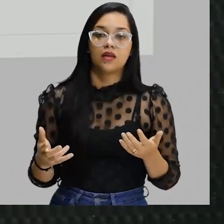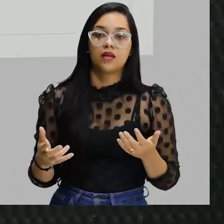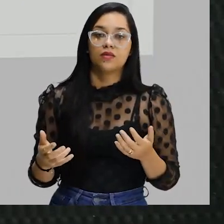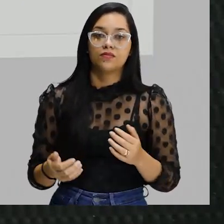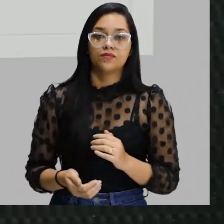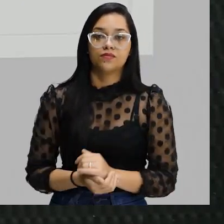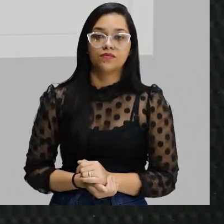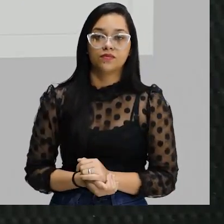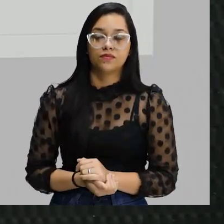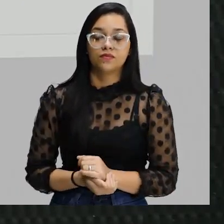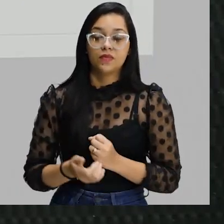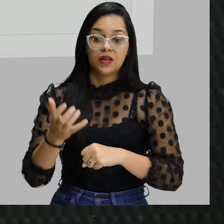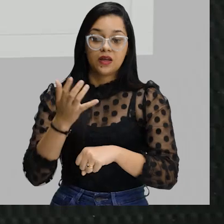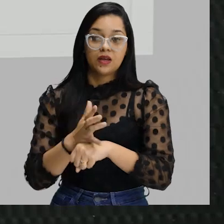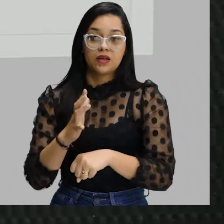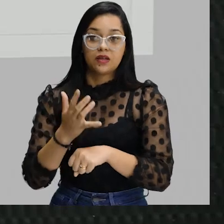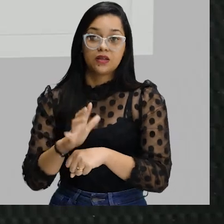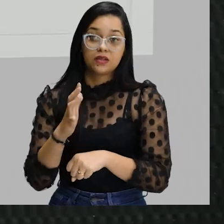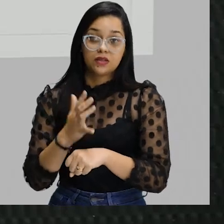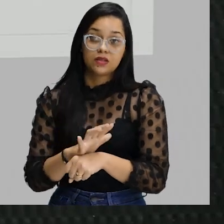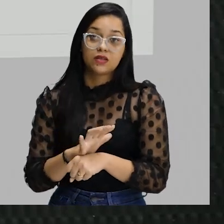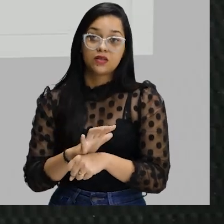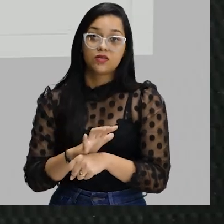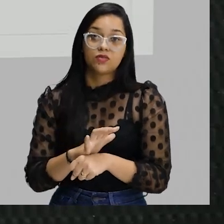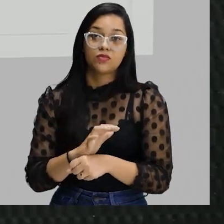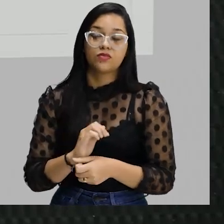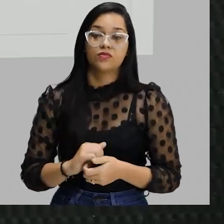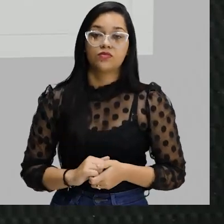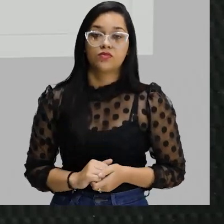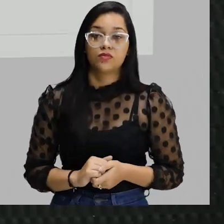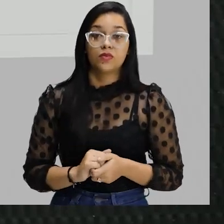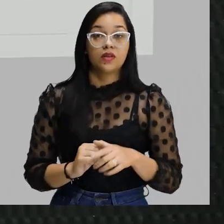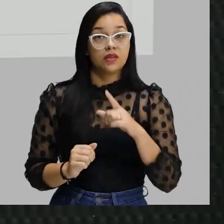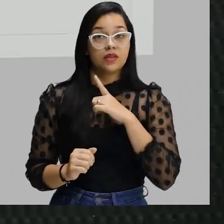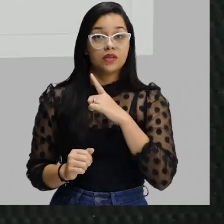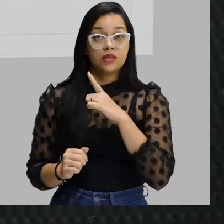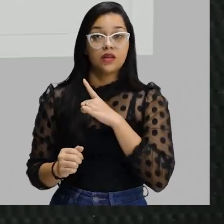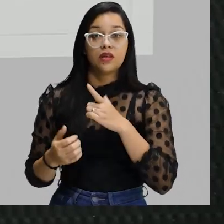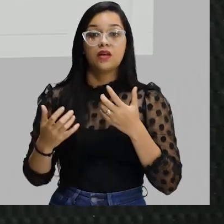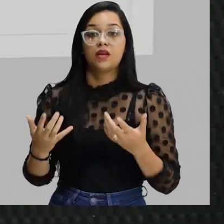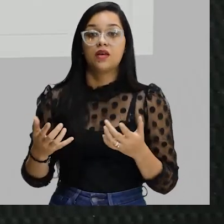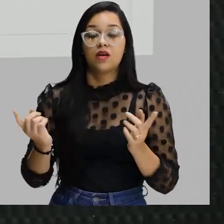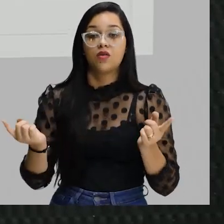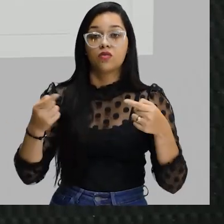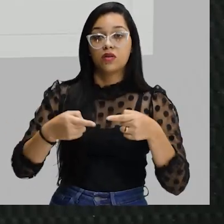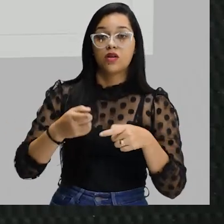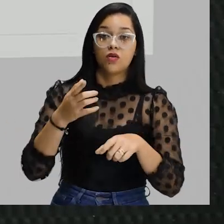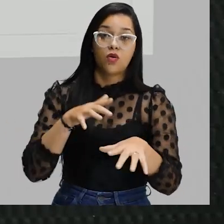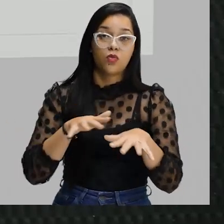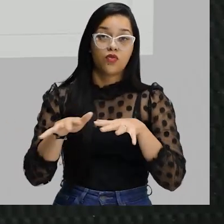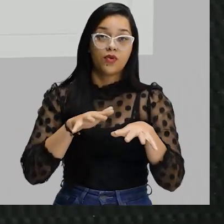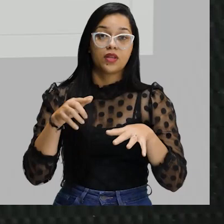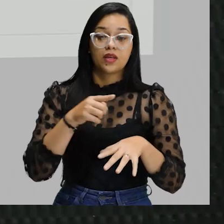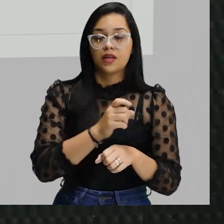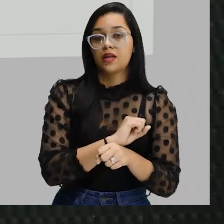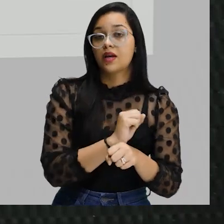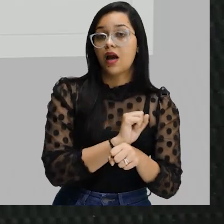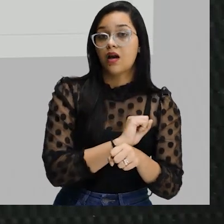como a ação de uma força que está agindo contrária ao movimento daquele